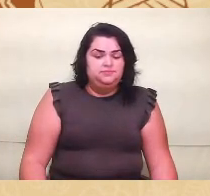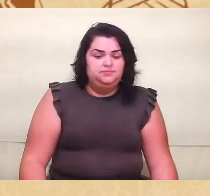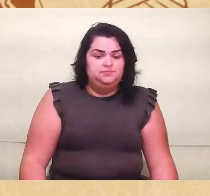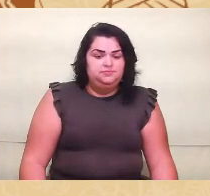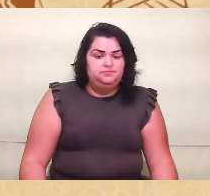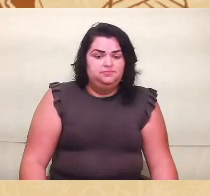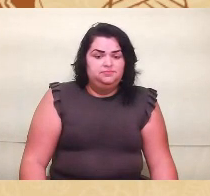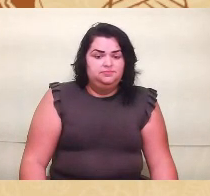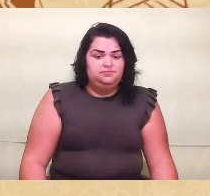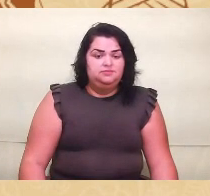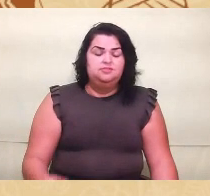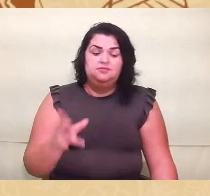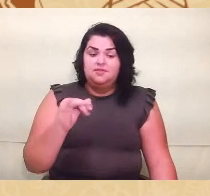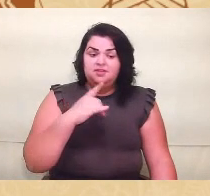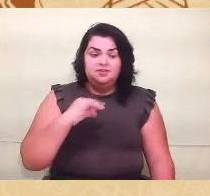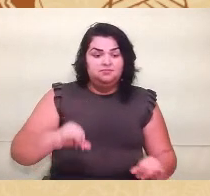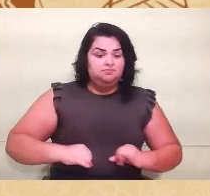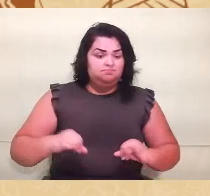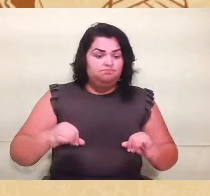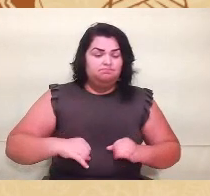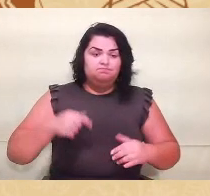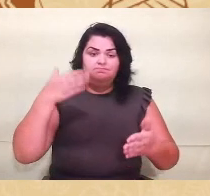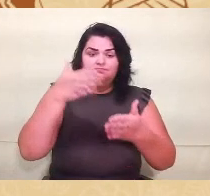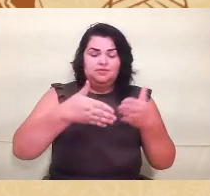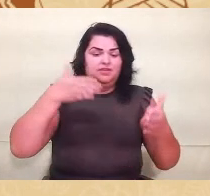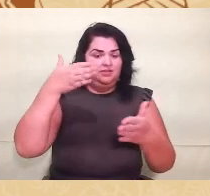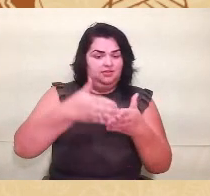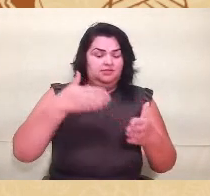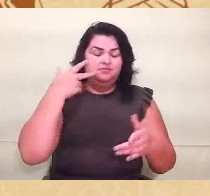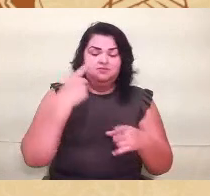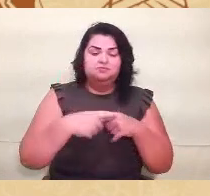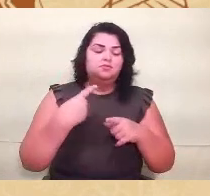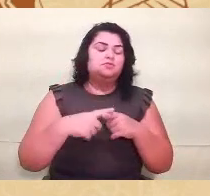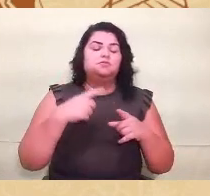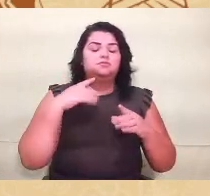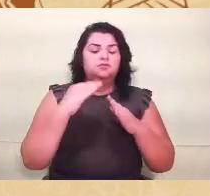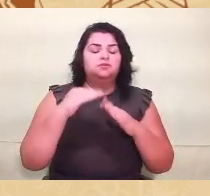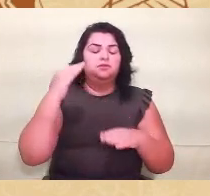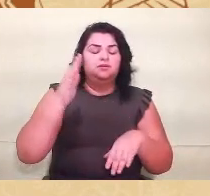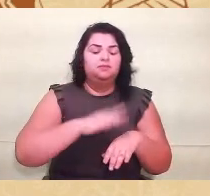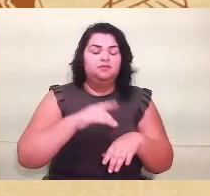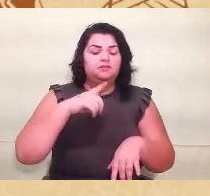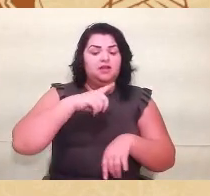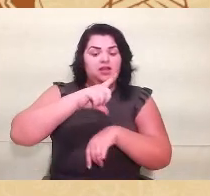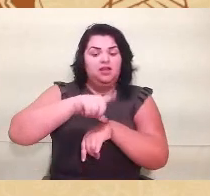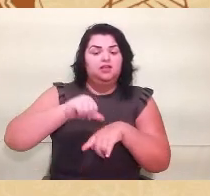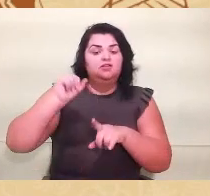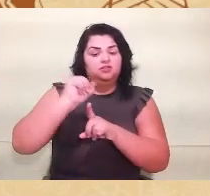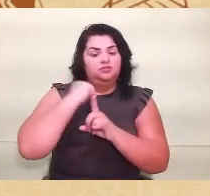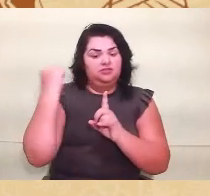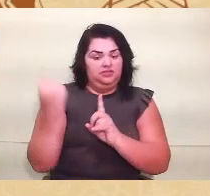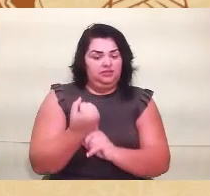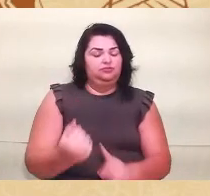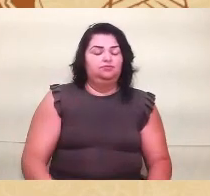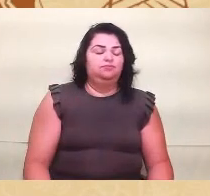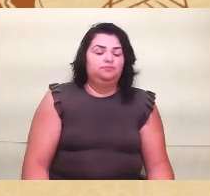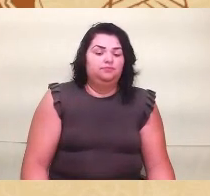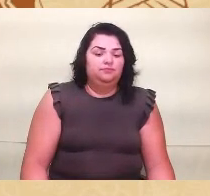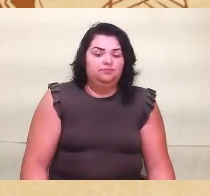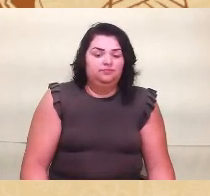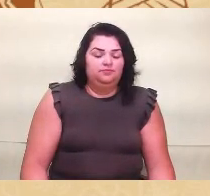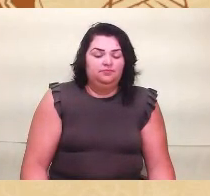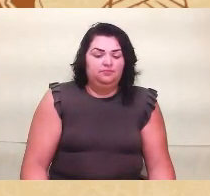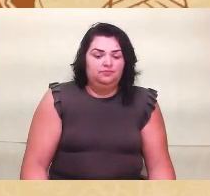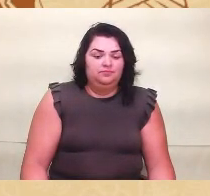vai sofrer várias barreiras. Por quê? Porque vai mexer com o setor mais atrasado da sociedade. Tá entendendo? Então, por